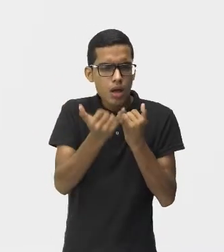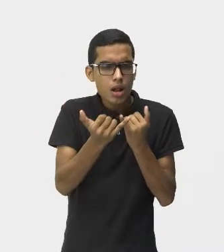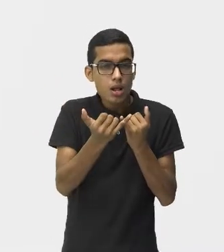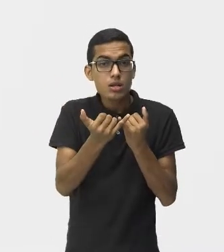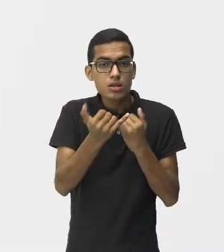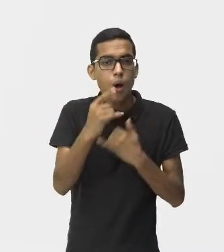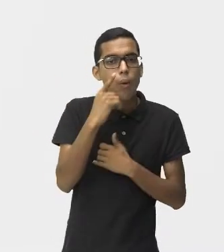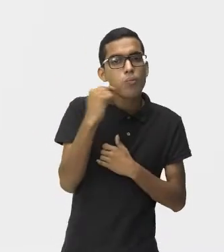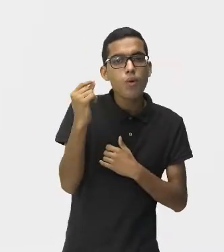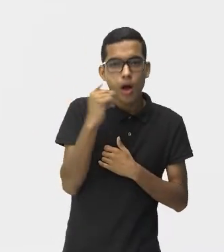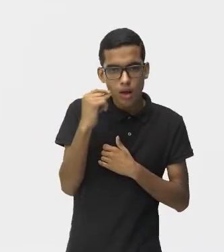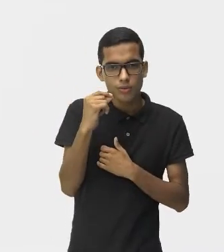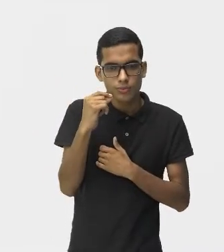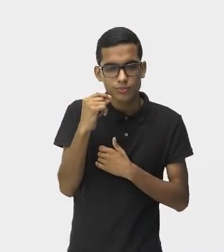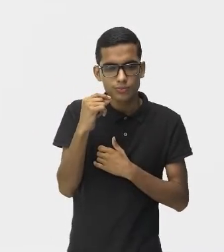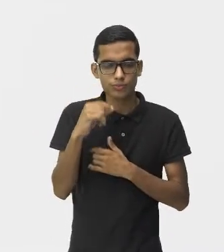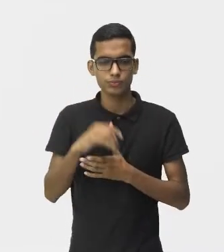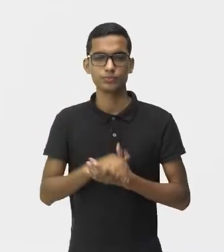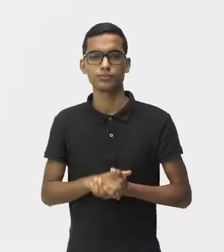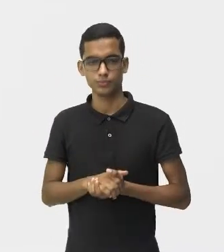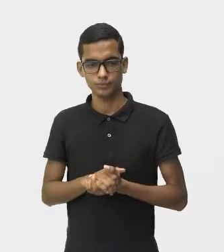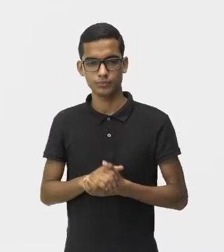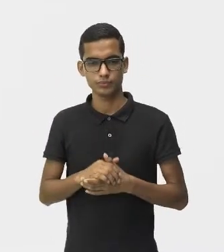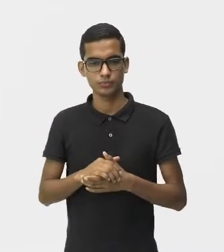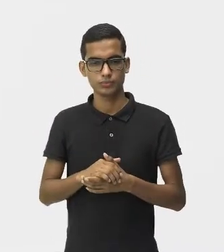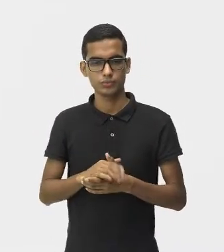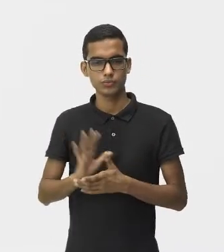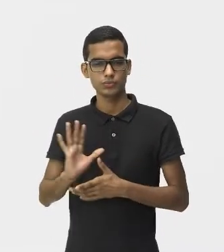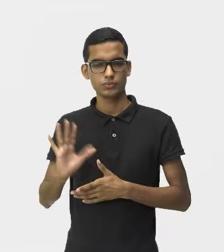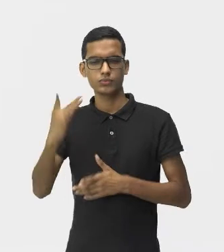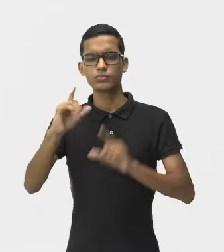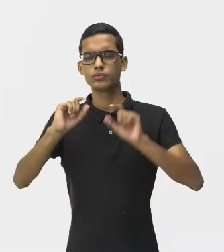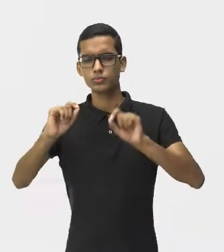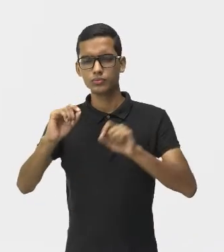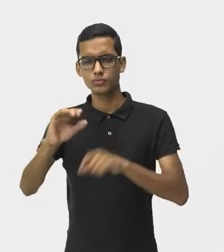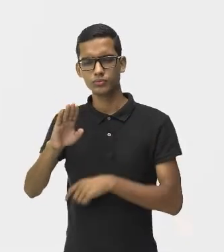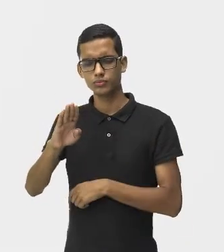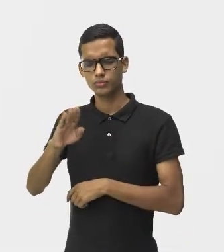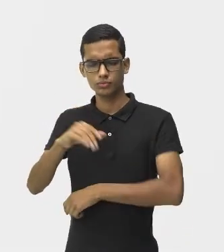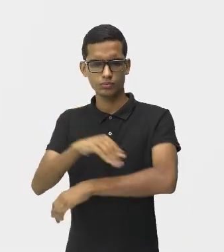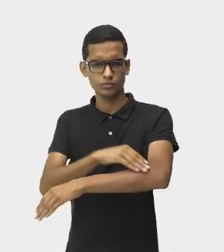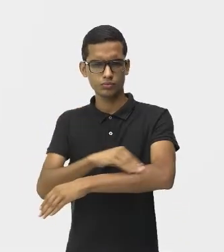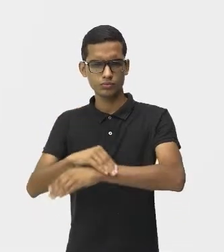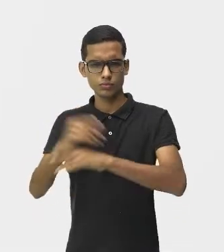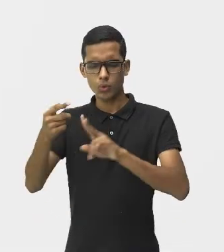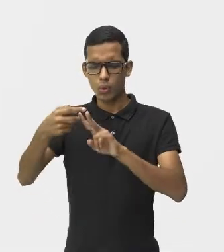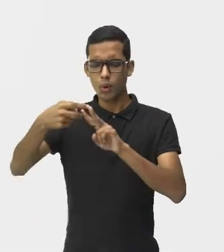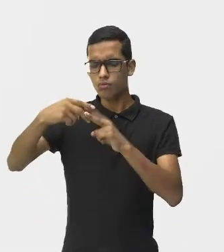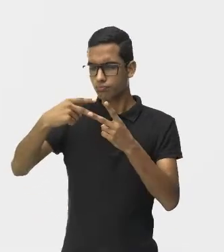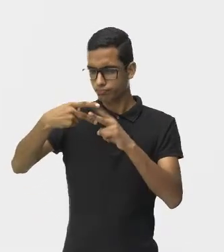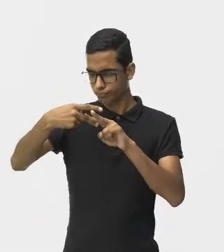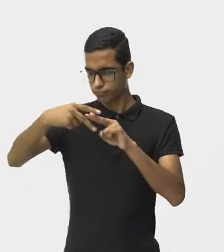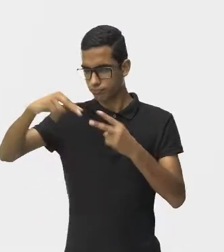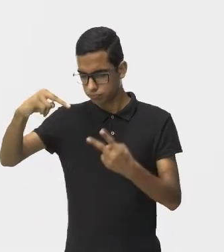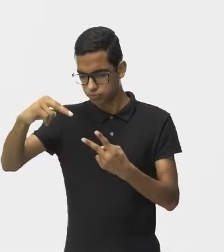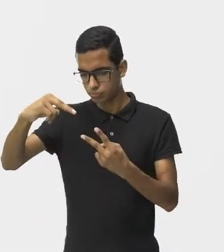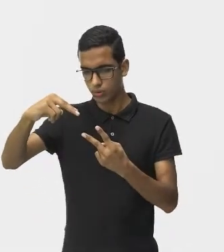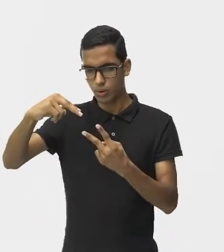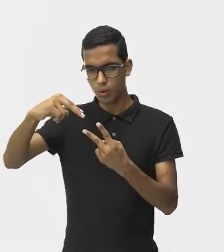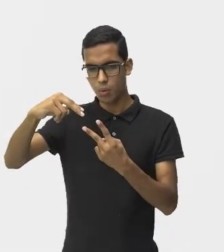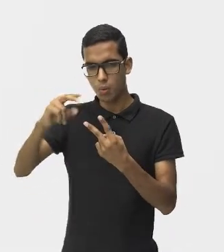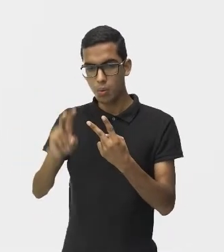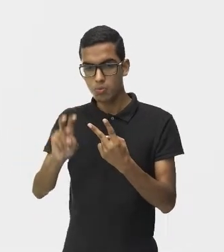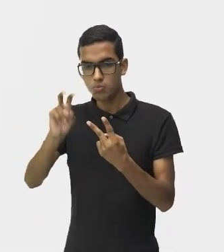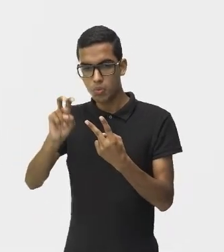mutação? Acontece uma deleção do braço curto do cromossomo 5. E aqui a